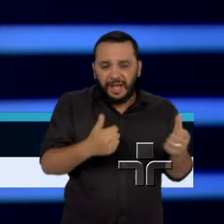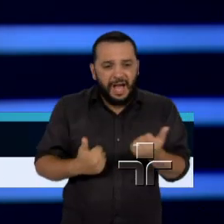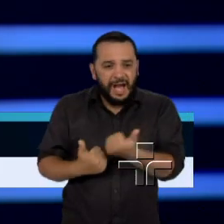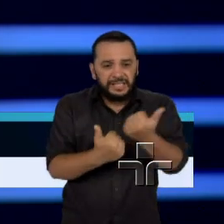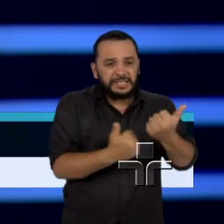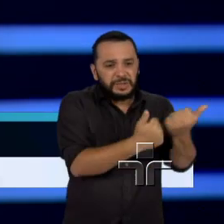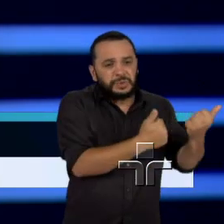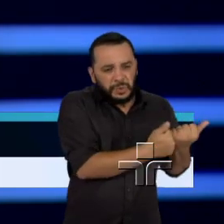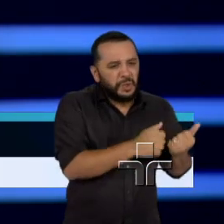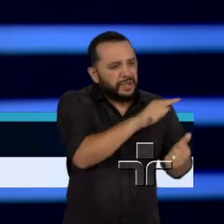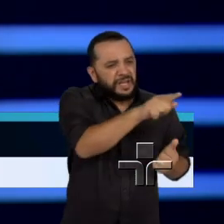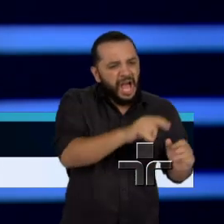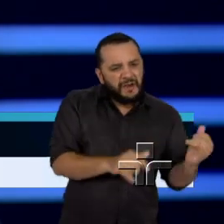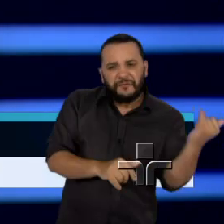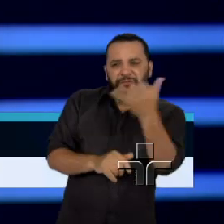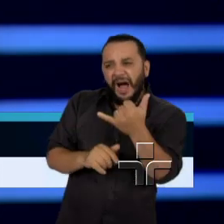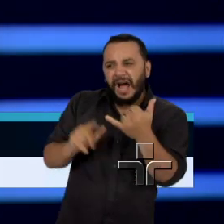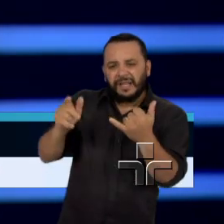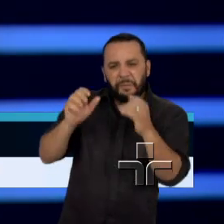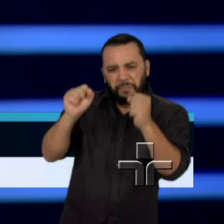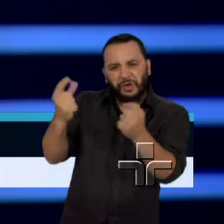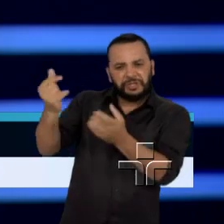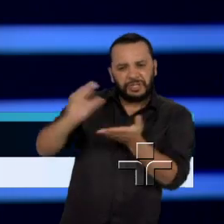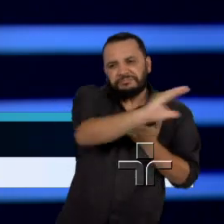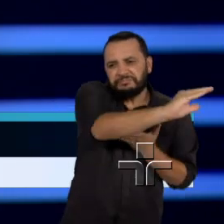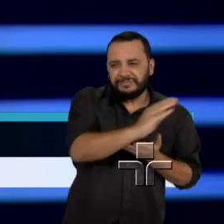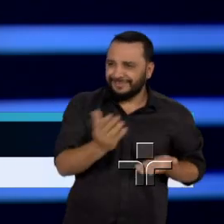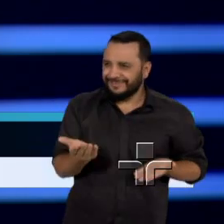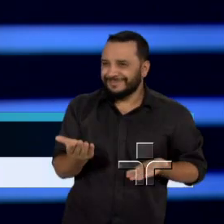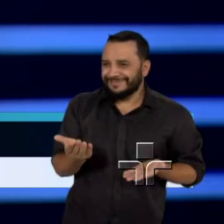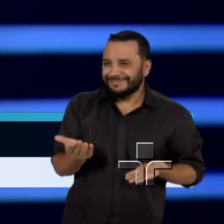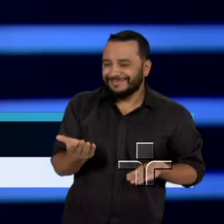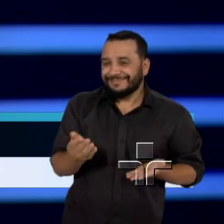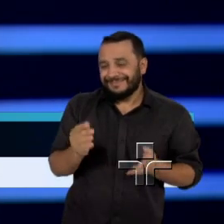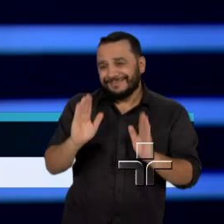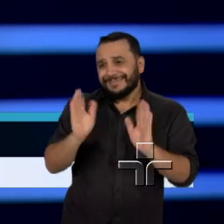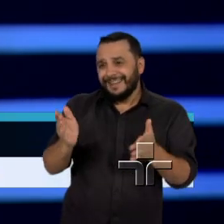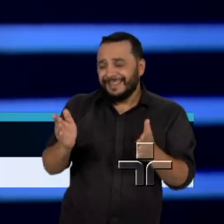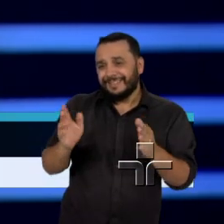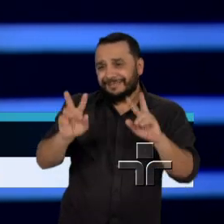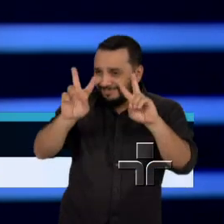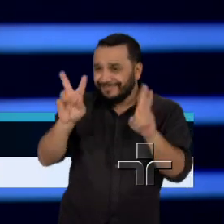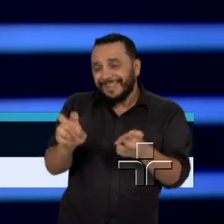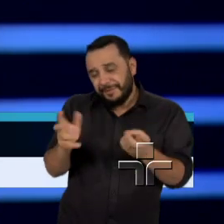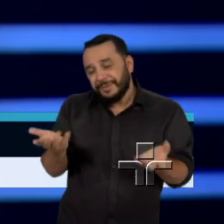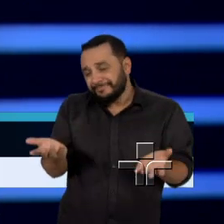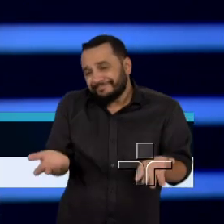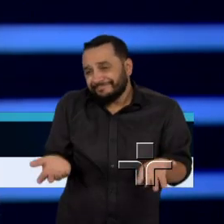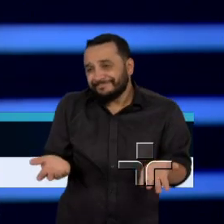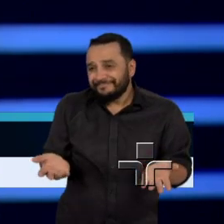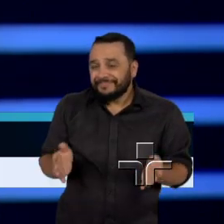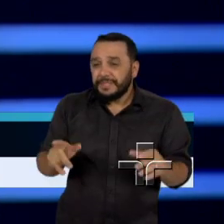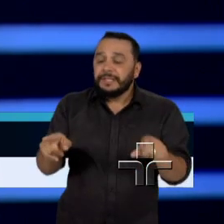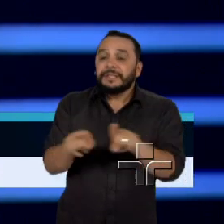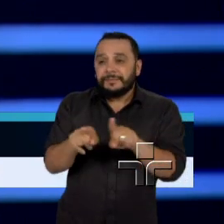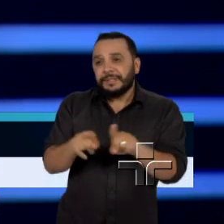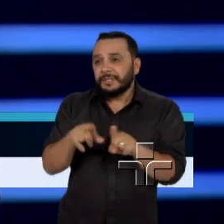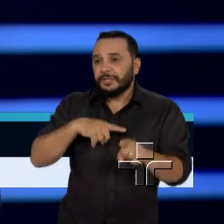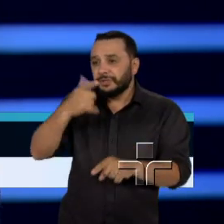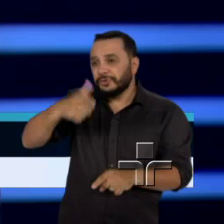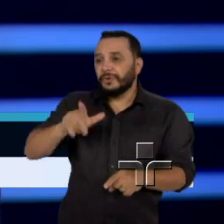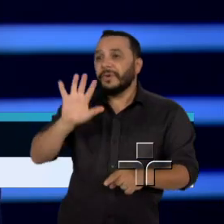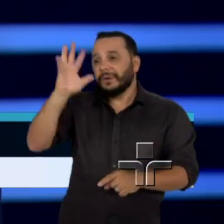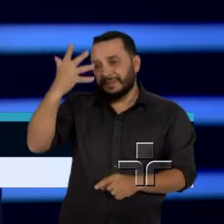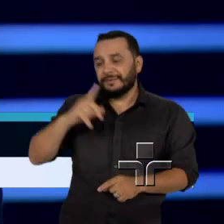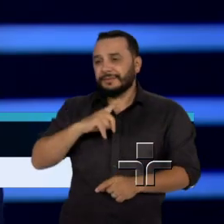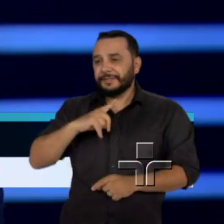de recolocar um pouco o tema no meio vamos dizer, num espaço mais moderado. E eu acho que, de novo, isso está acontecendo. Agora,